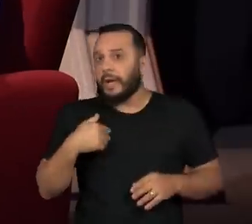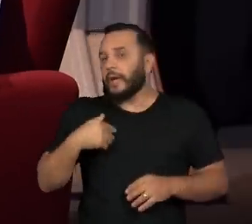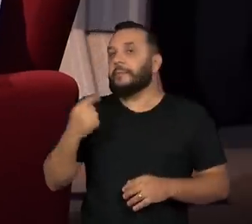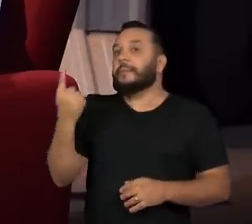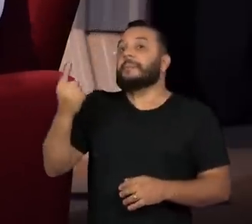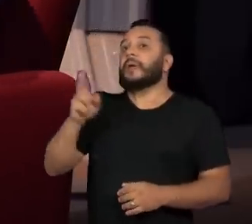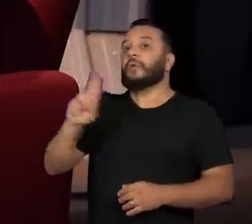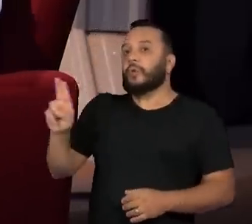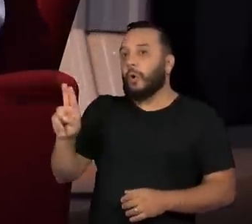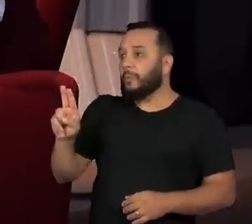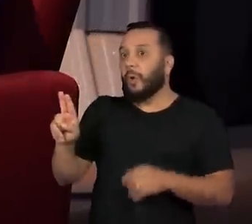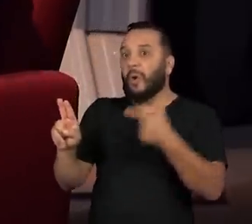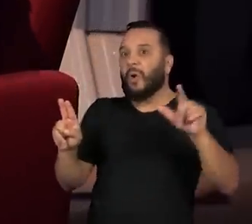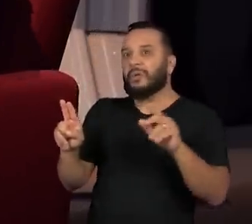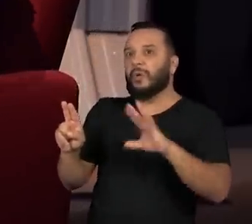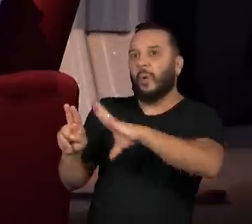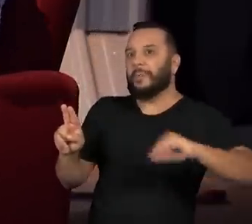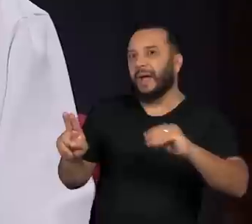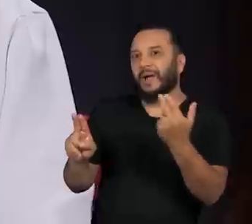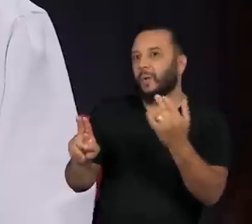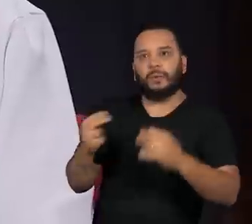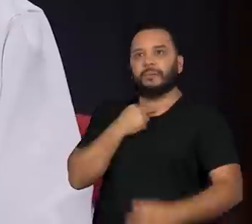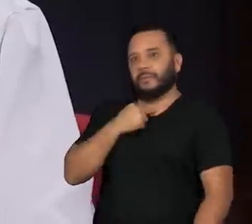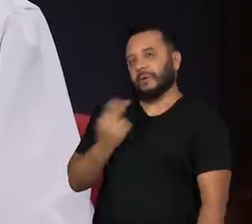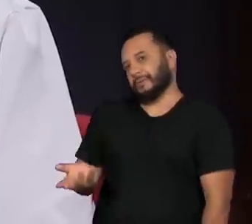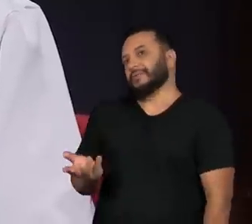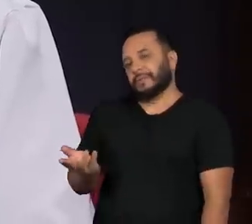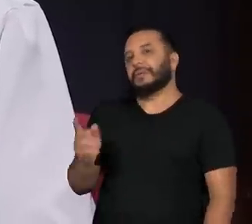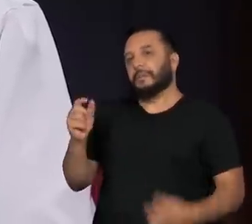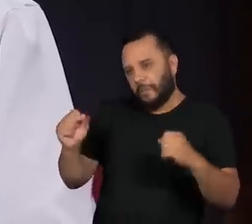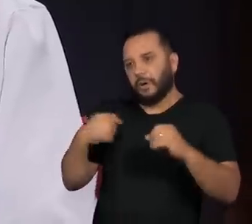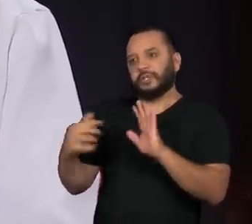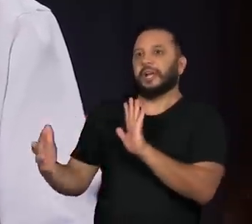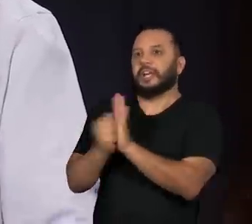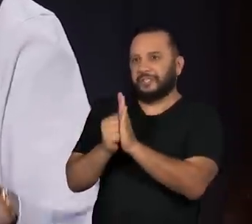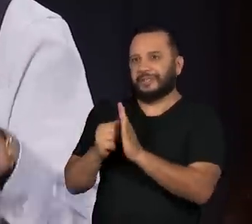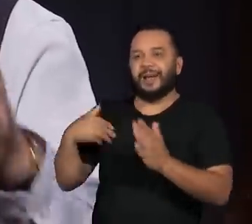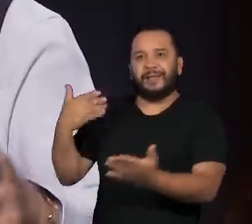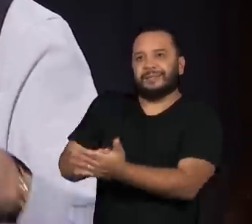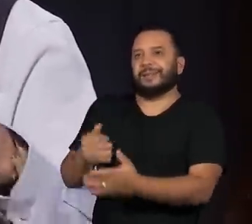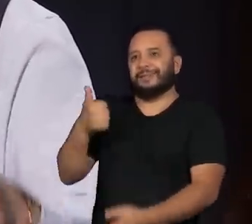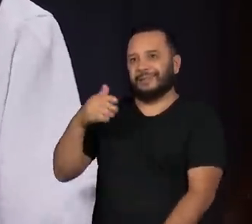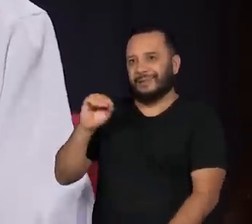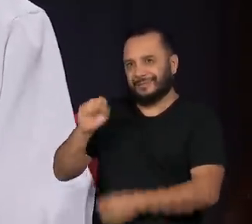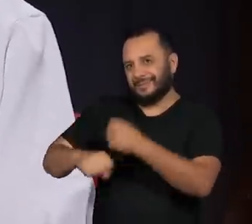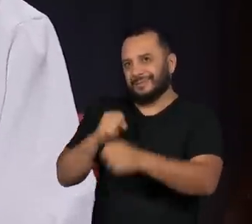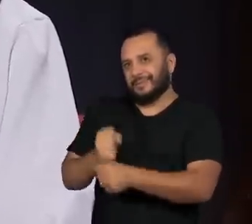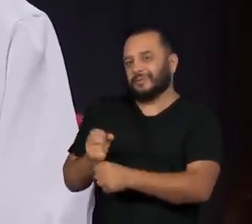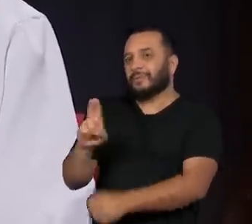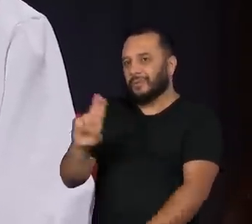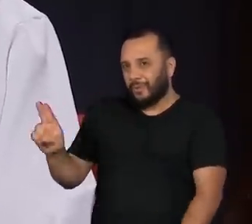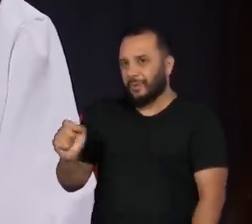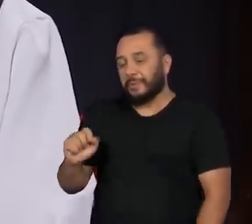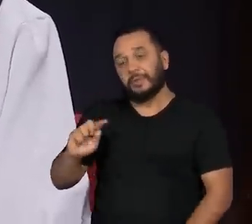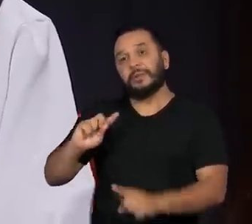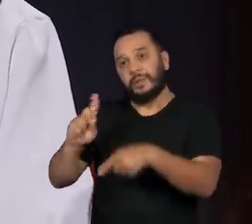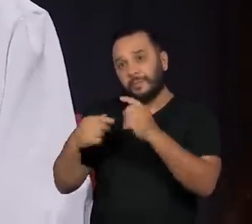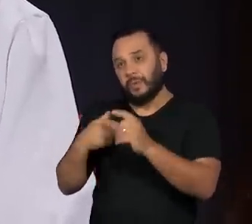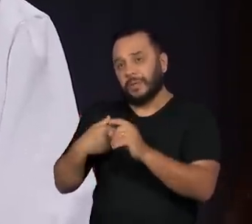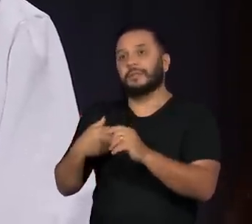se tiver alguma coisa qualquer coisa disponível Você pode levar você pode registrar até 10 anos para não ter que ficar todo ano removendo